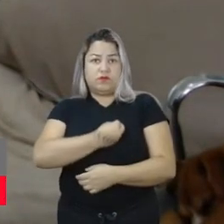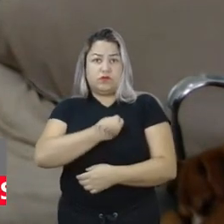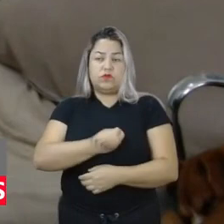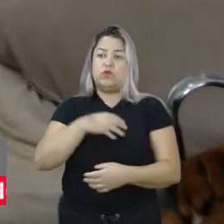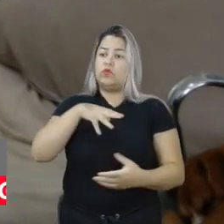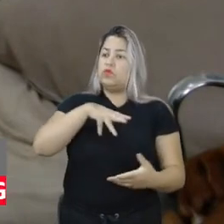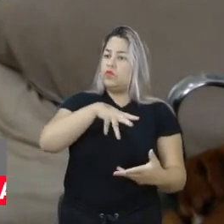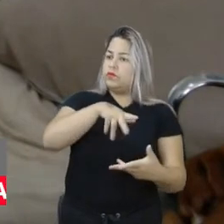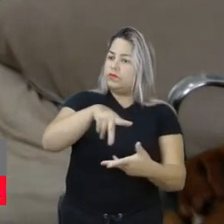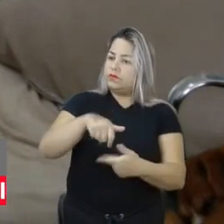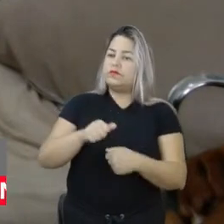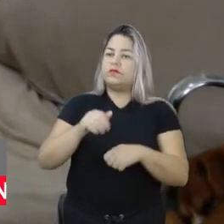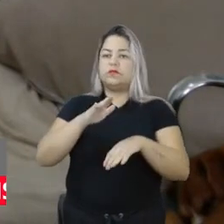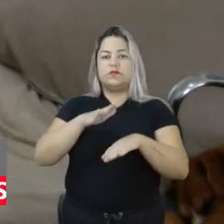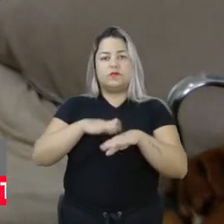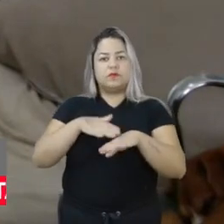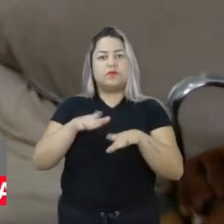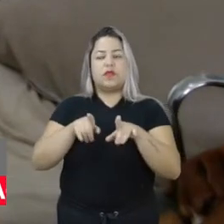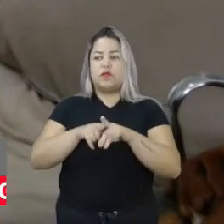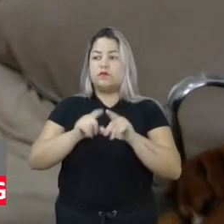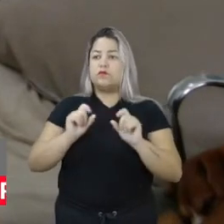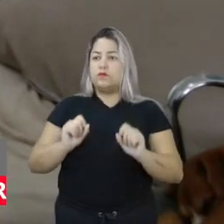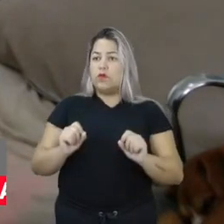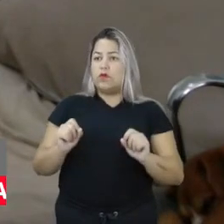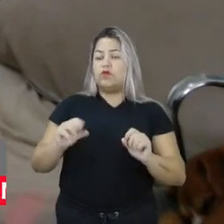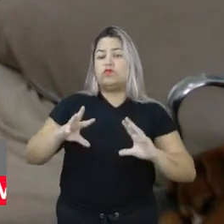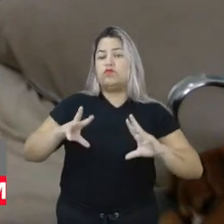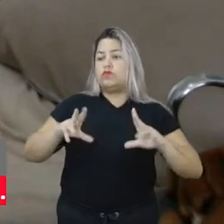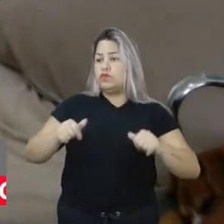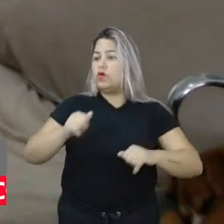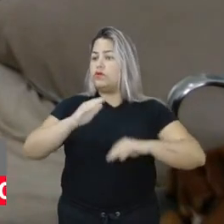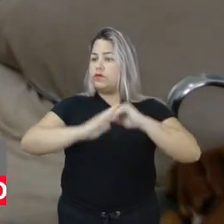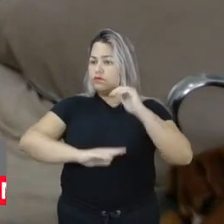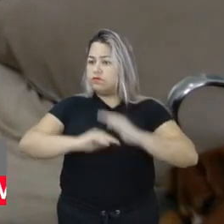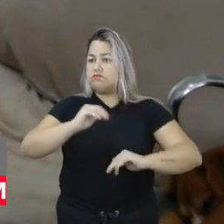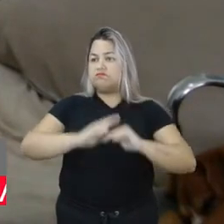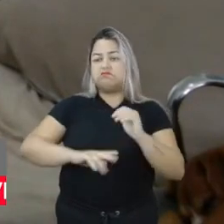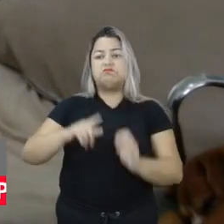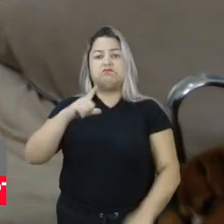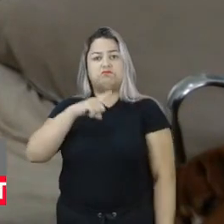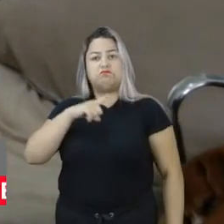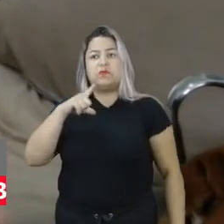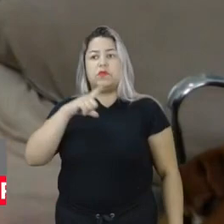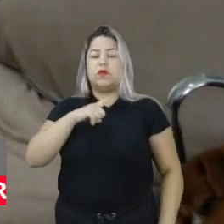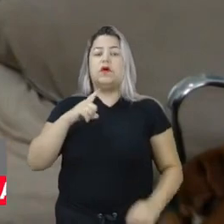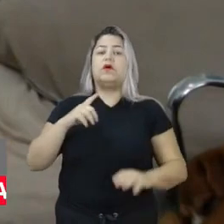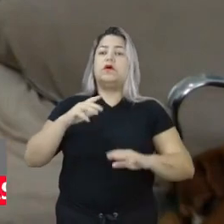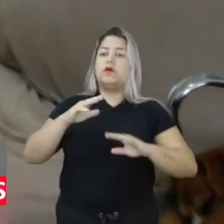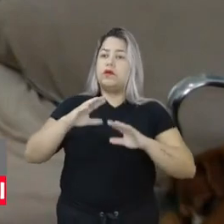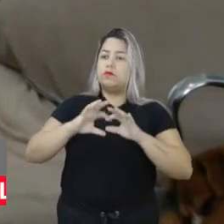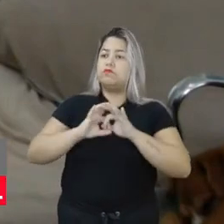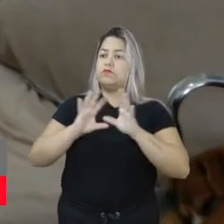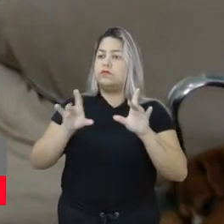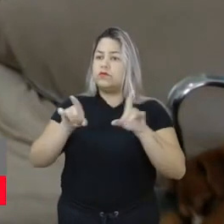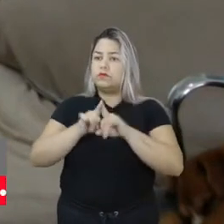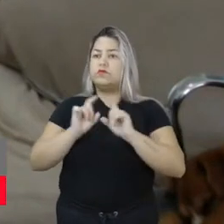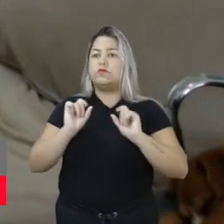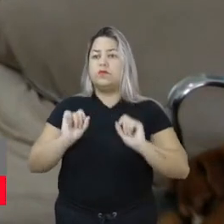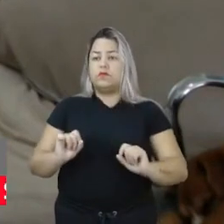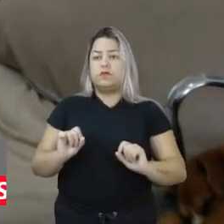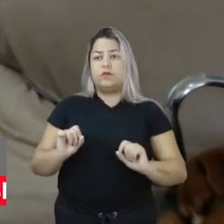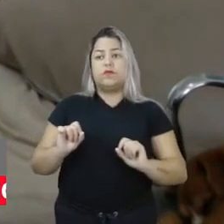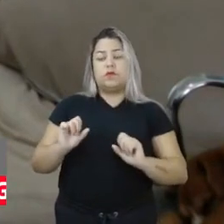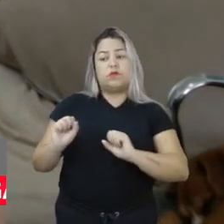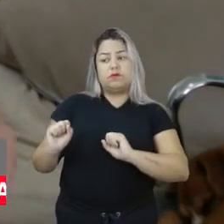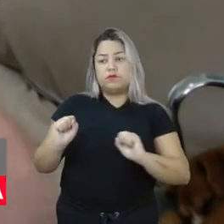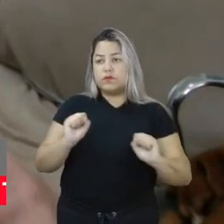em um mundo cada vez mais multilateral, onde todas as nações têm voz e a gente tem um jogo mais equilibrado aí na balança